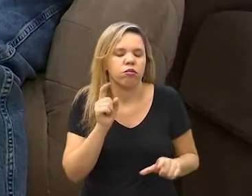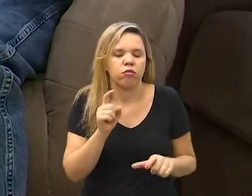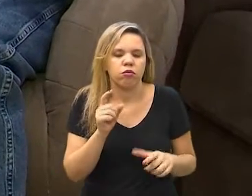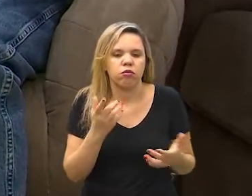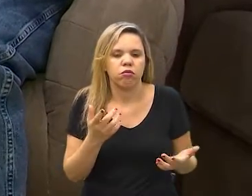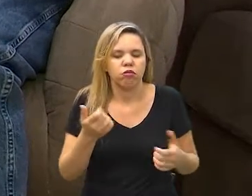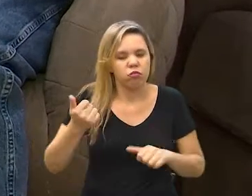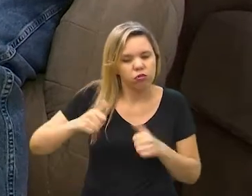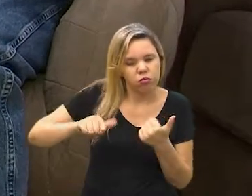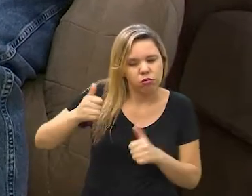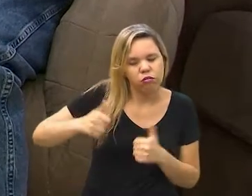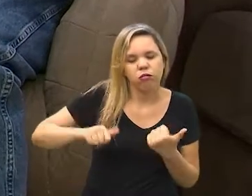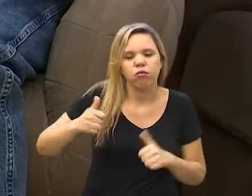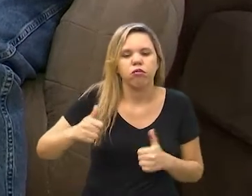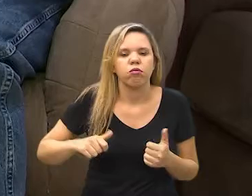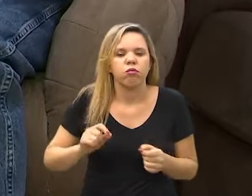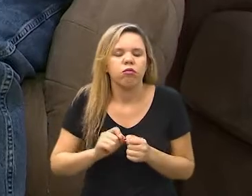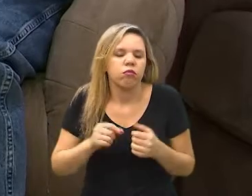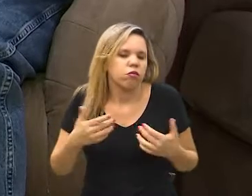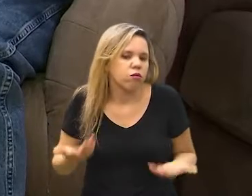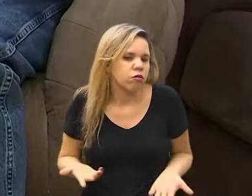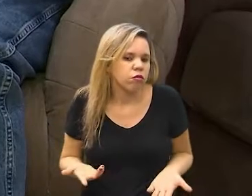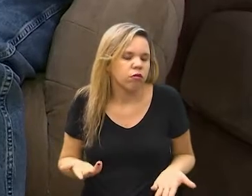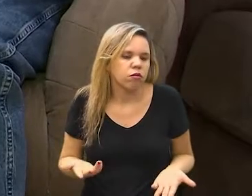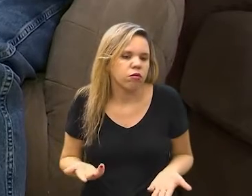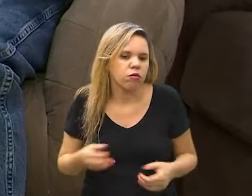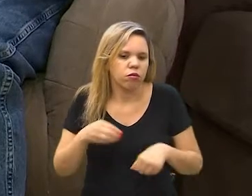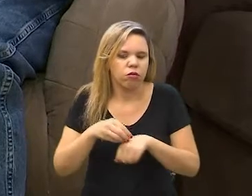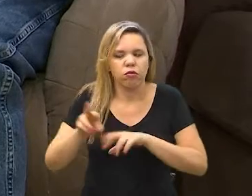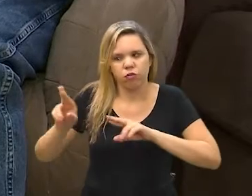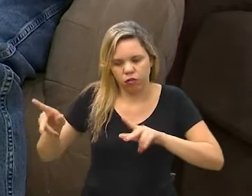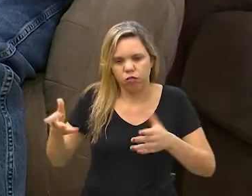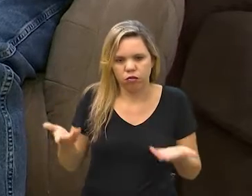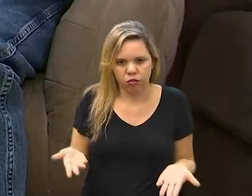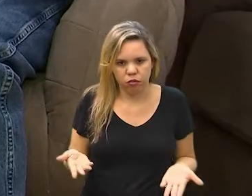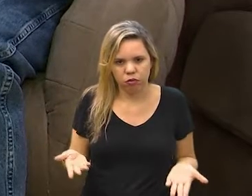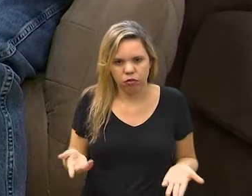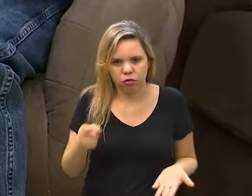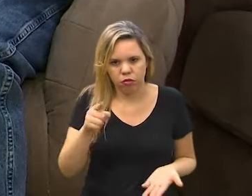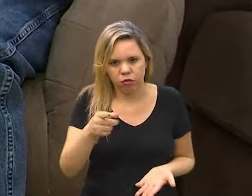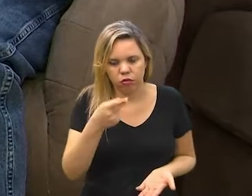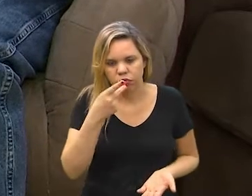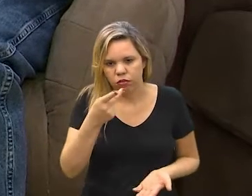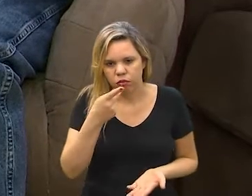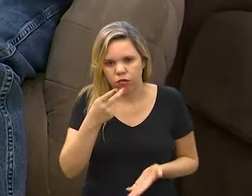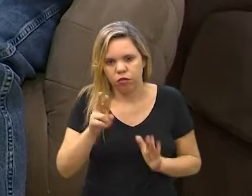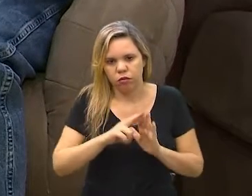está avaliando o que fazer, o que não fazer. Tem muitas diferenças nisso aí. Se você está no